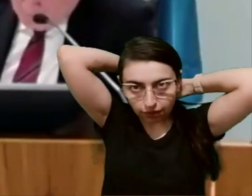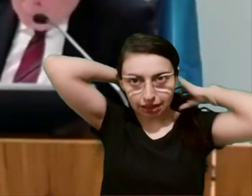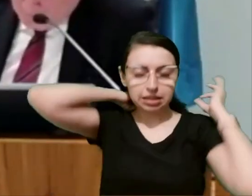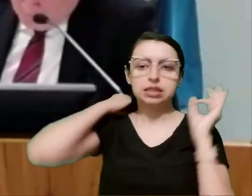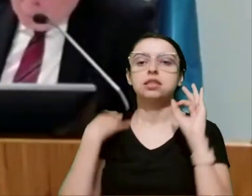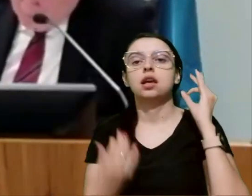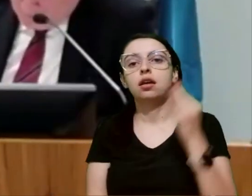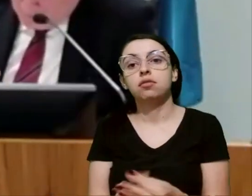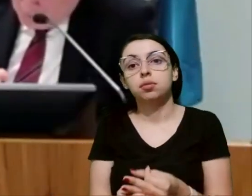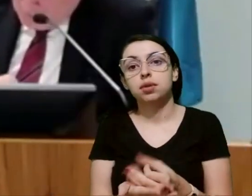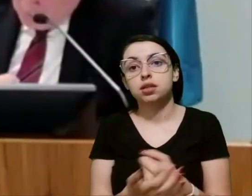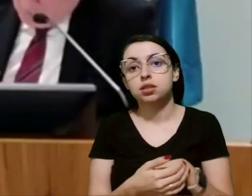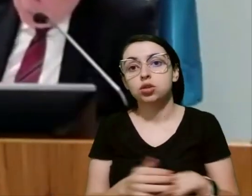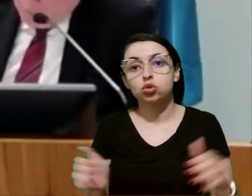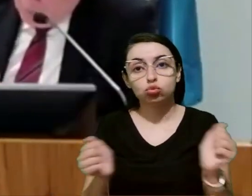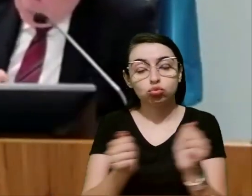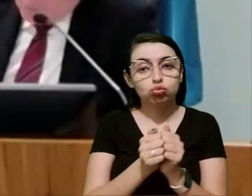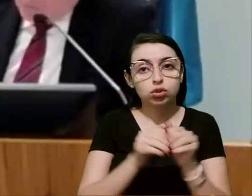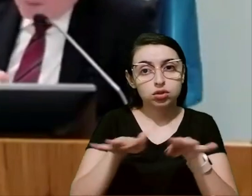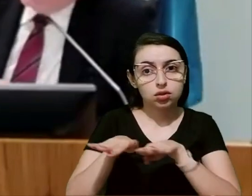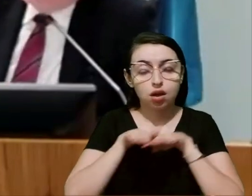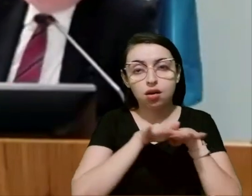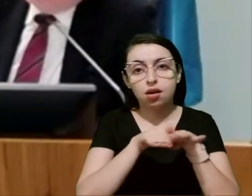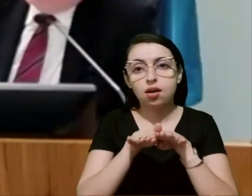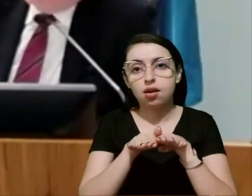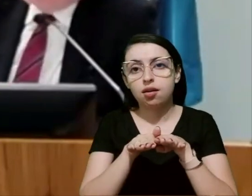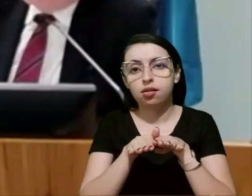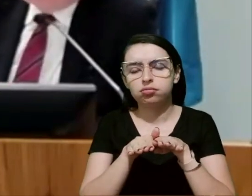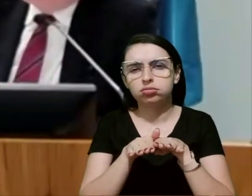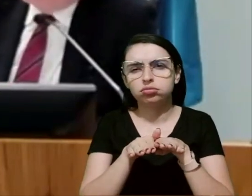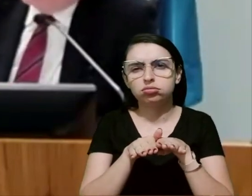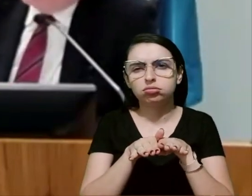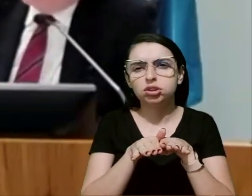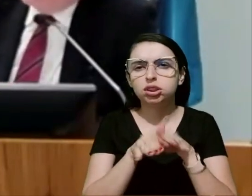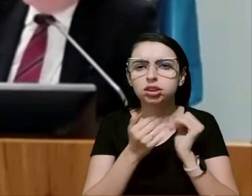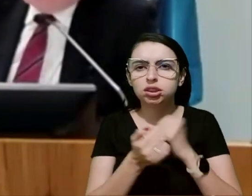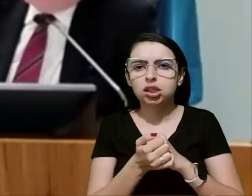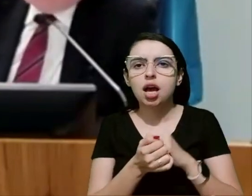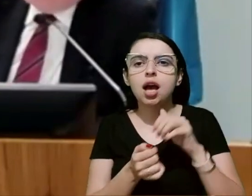Essa afirmação dos julgadores se reúnem por afinidade ideológica,